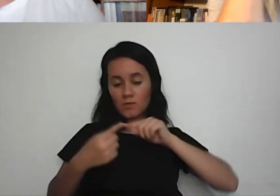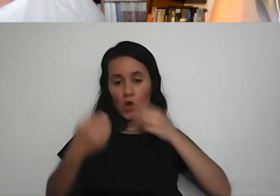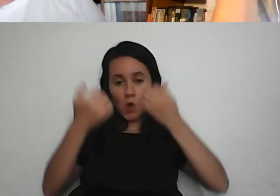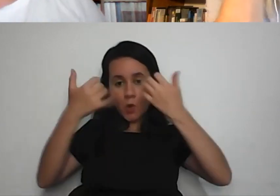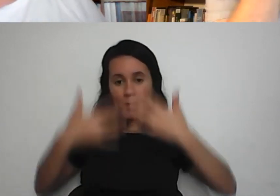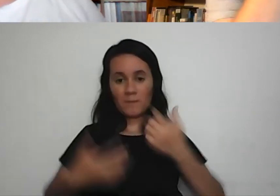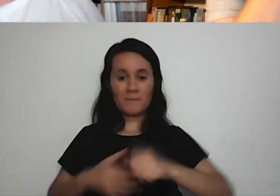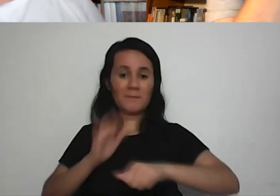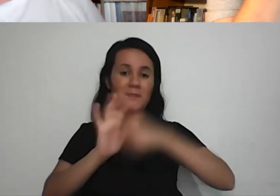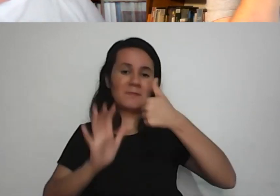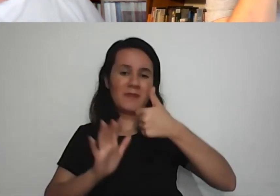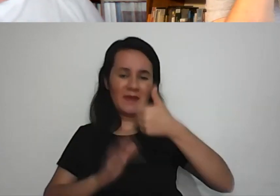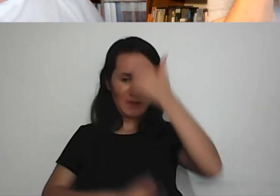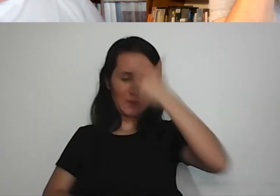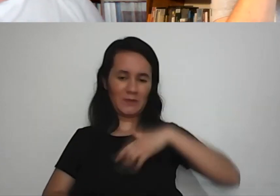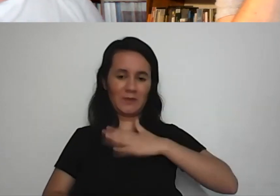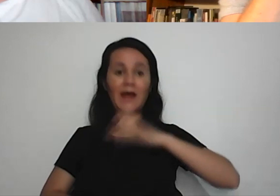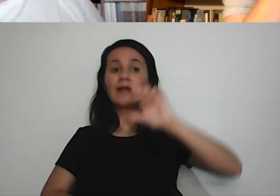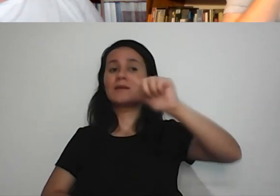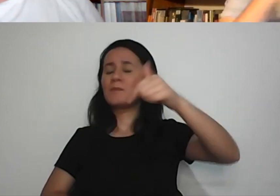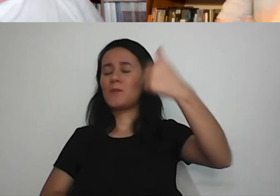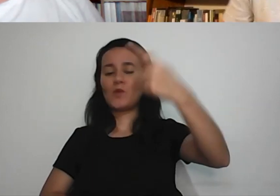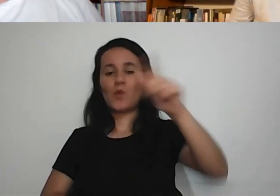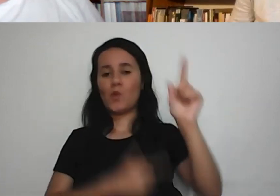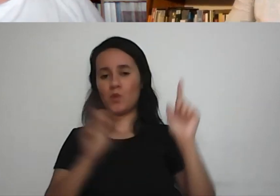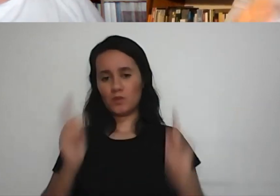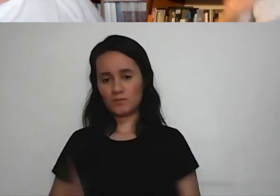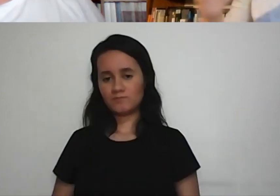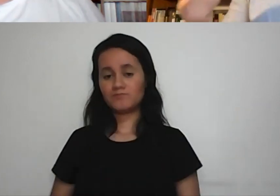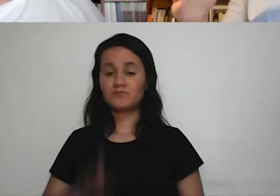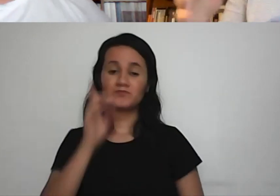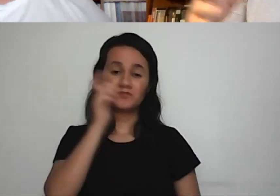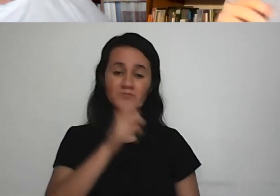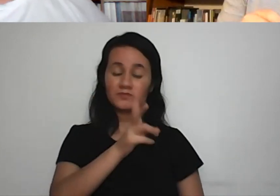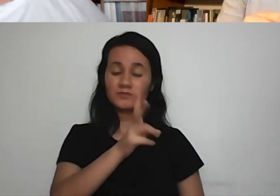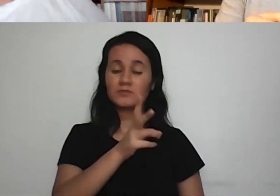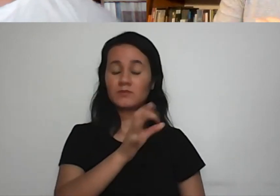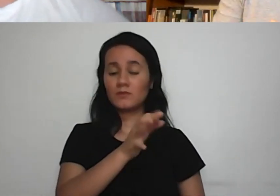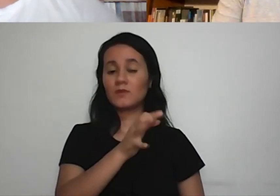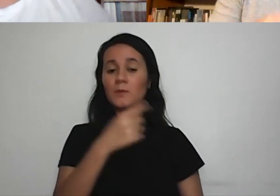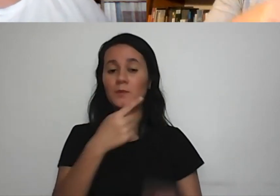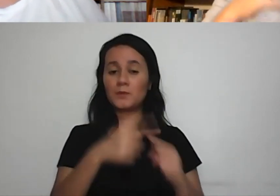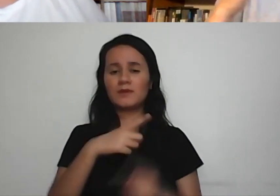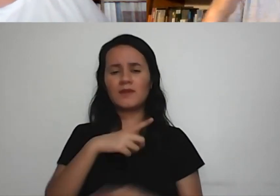E no fundo, não é com os outros. É interessante, porque o risco, digamos, né,